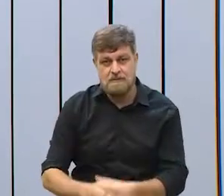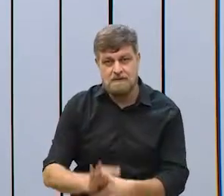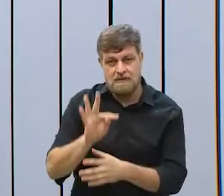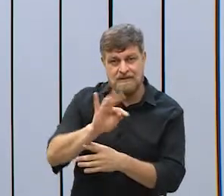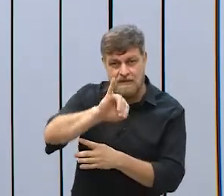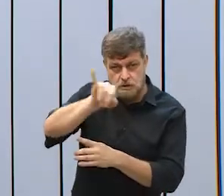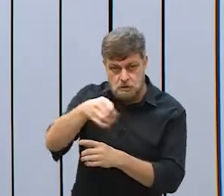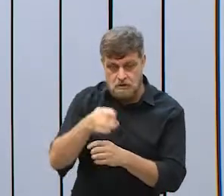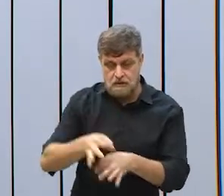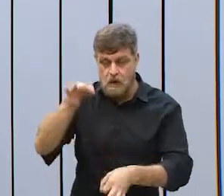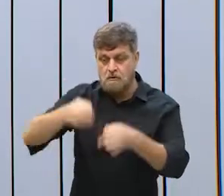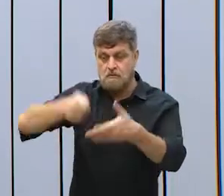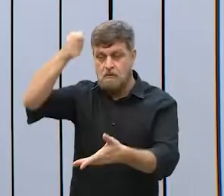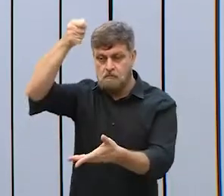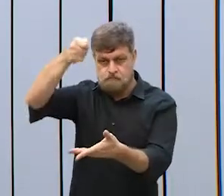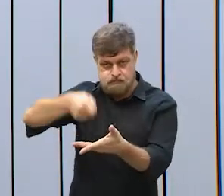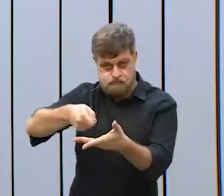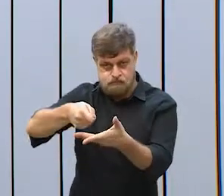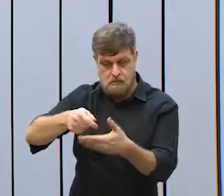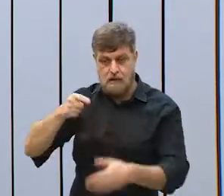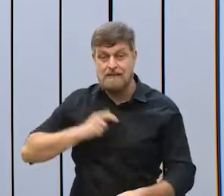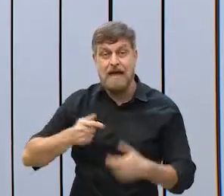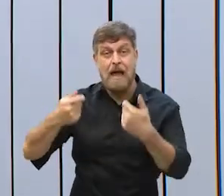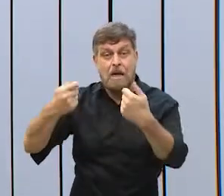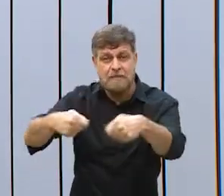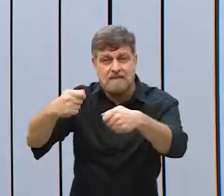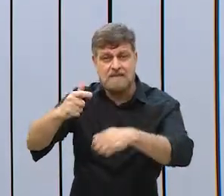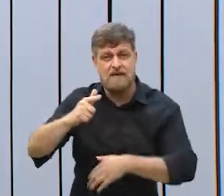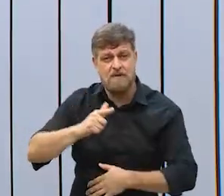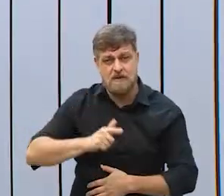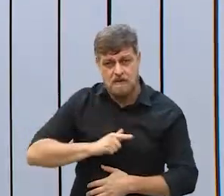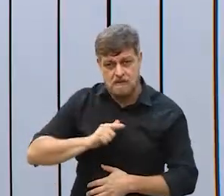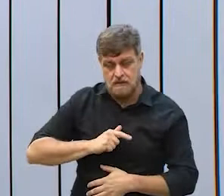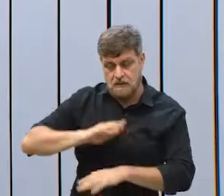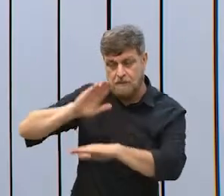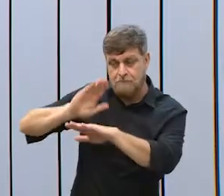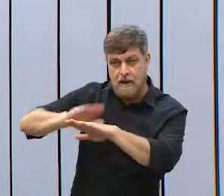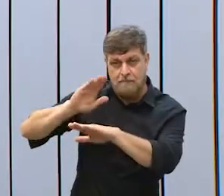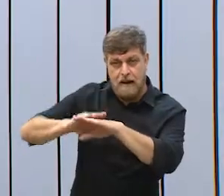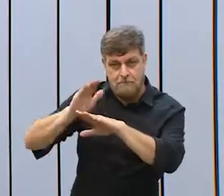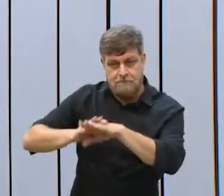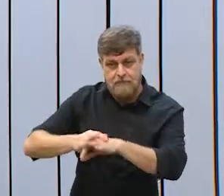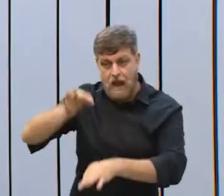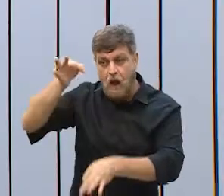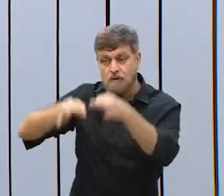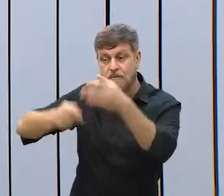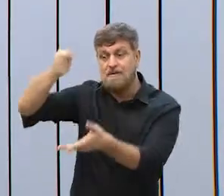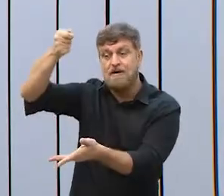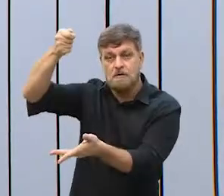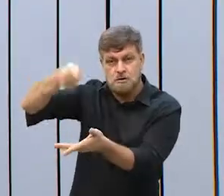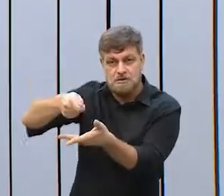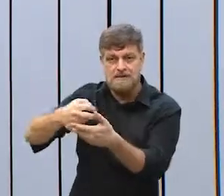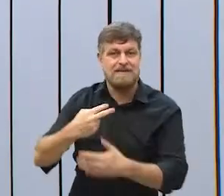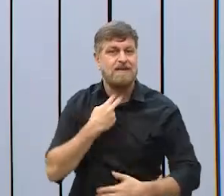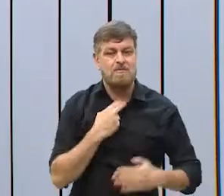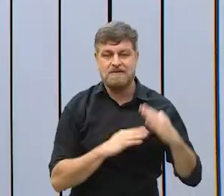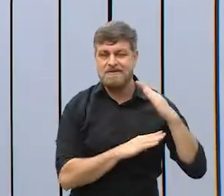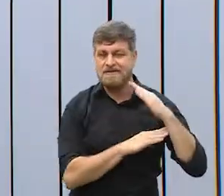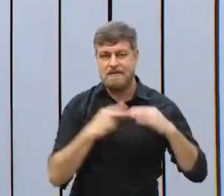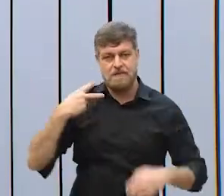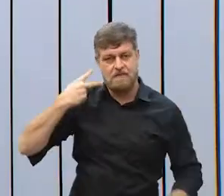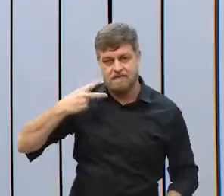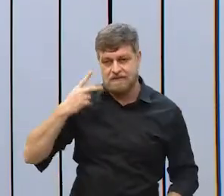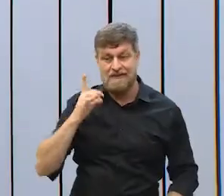né, do Tribunal de Justiça. Ele precisava ali ser feito pelo Tribunal de Justiça, não poderia ser pela Câmara de Vereadores